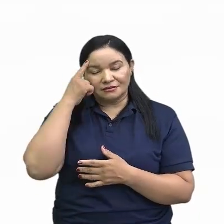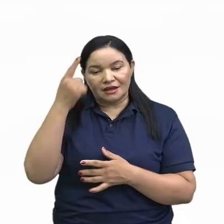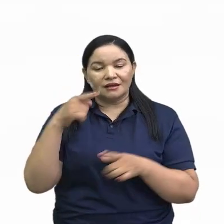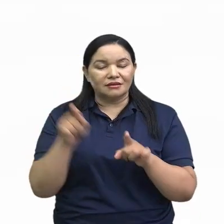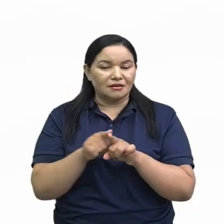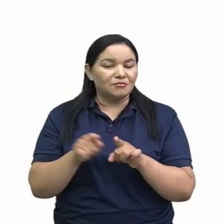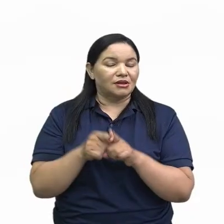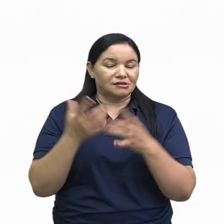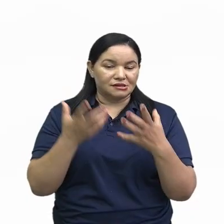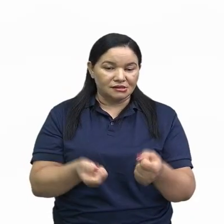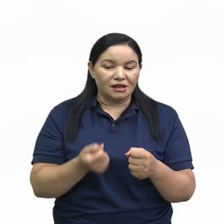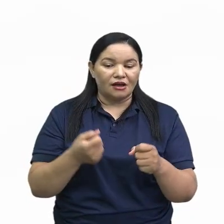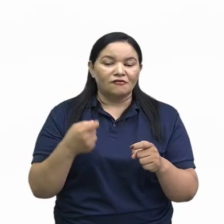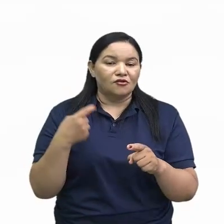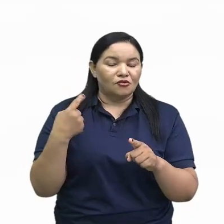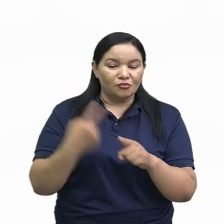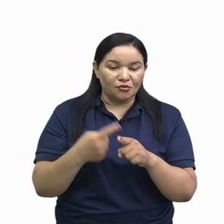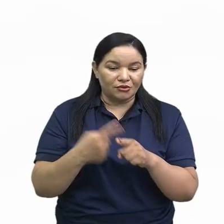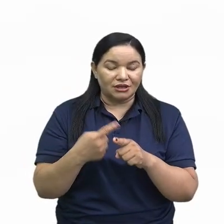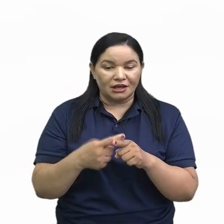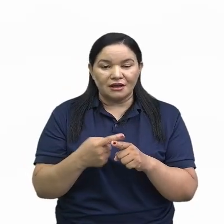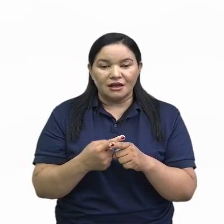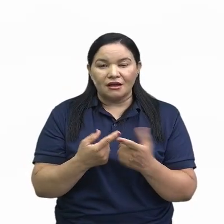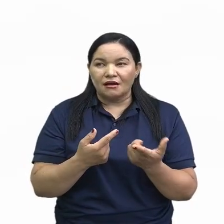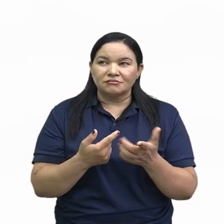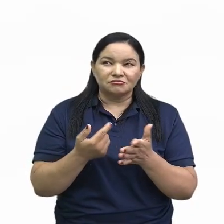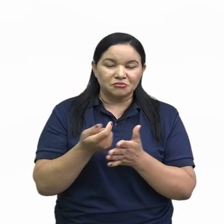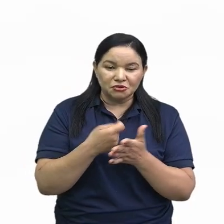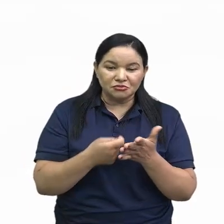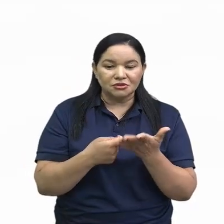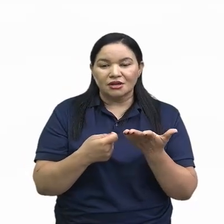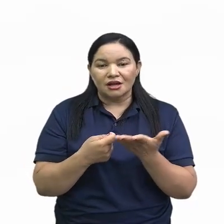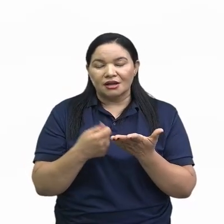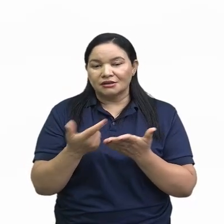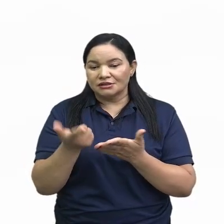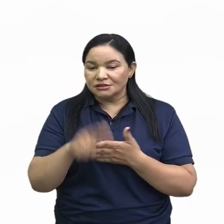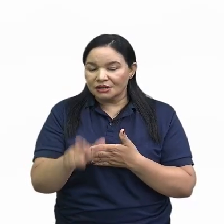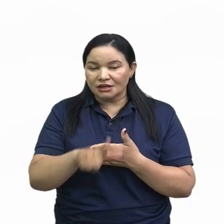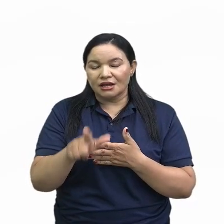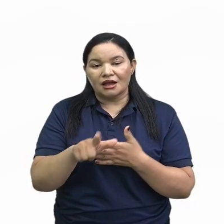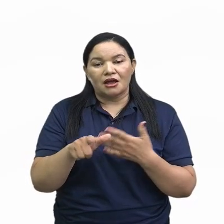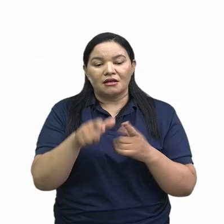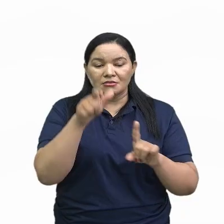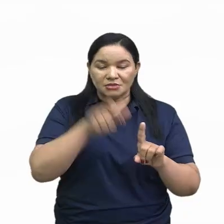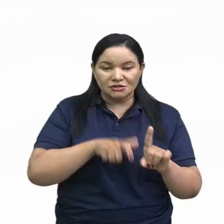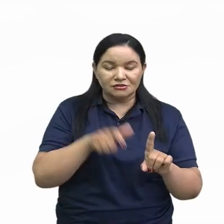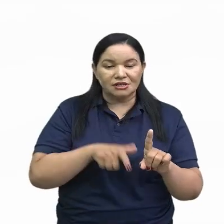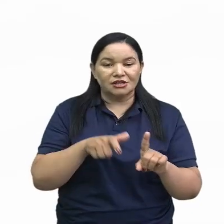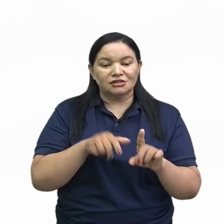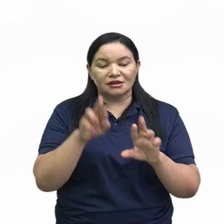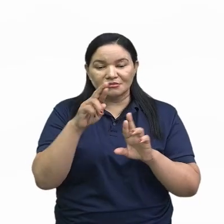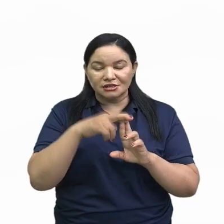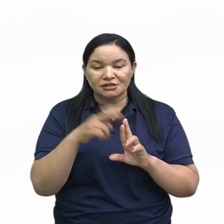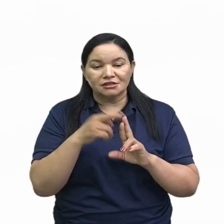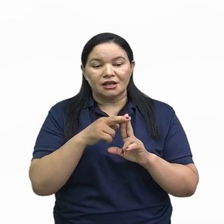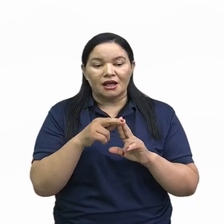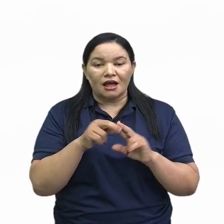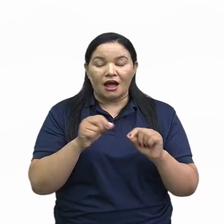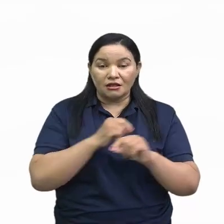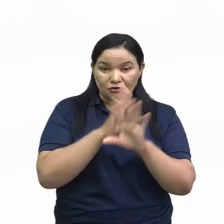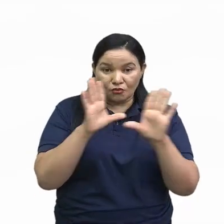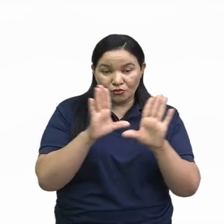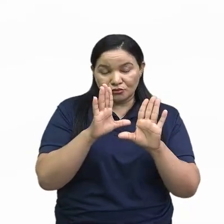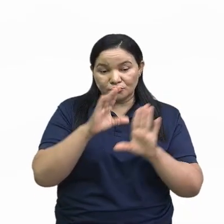é aceitável, porque em uma obra literária, por exemplo, você pode ter personagens que representam a luz, os heróis, aquelas pessoas